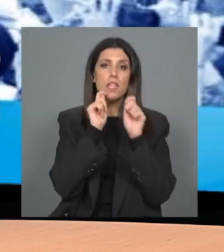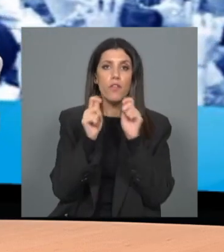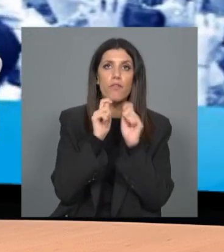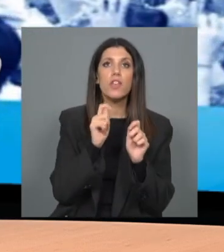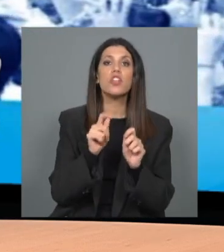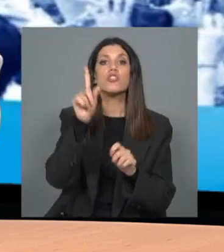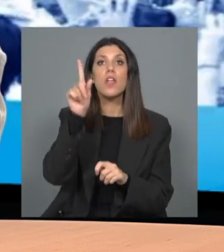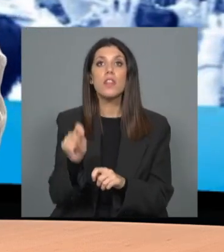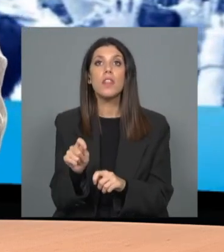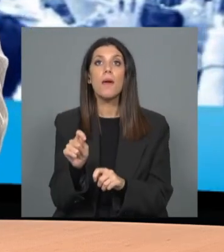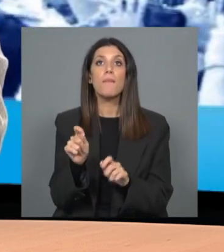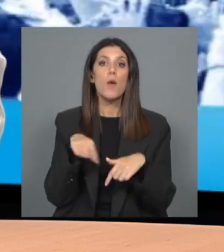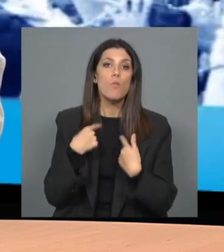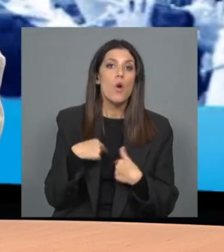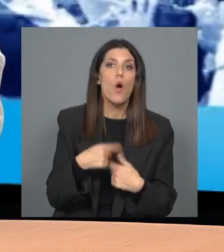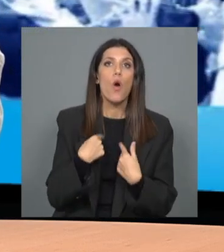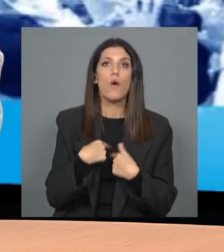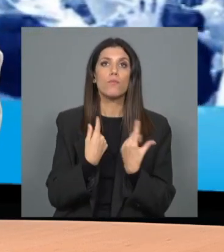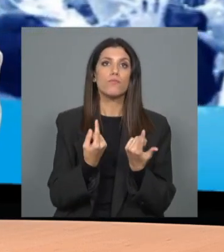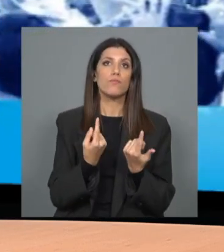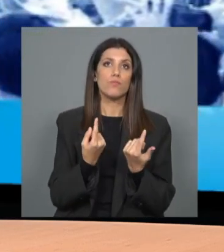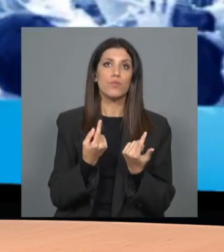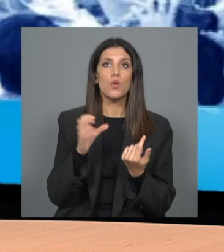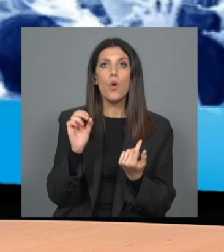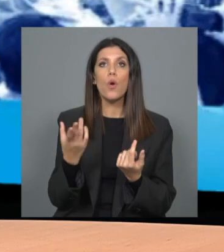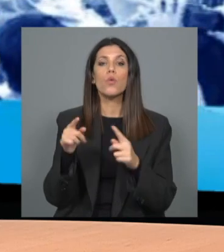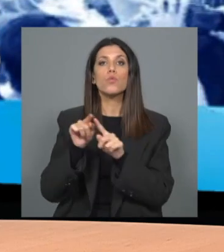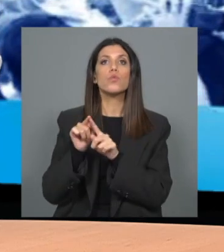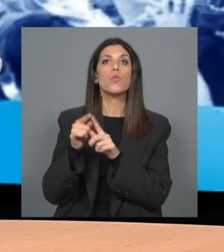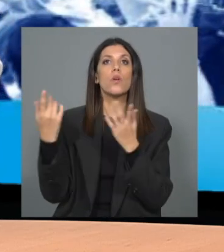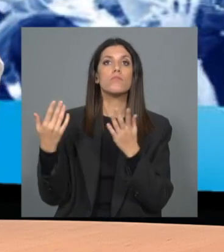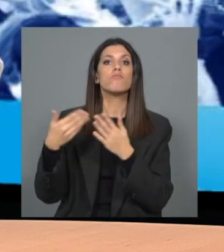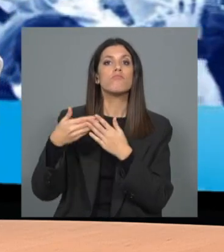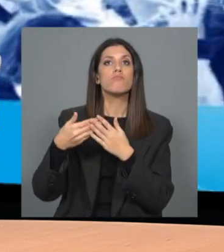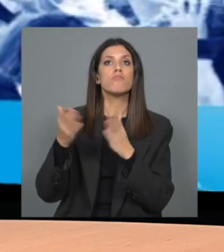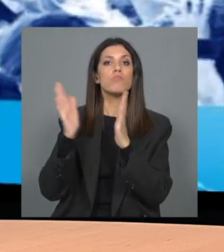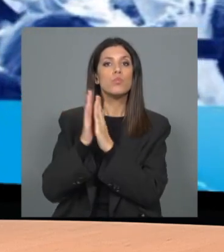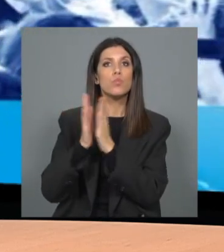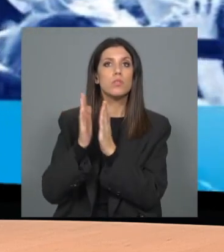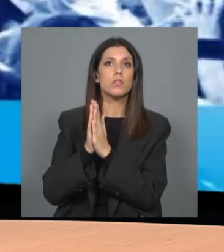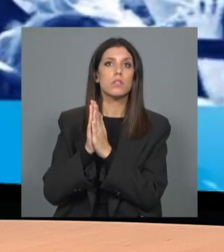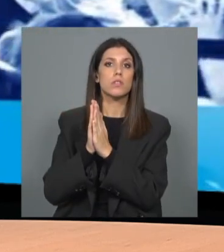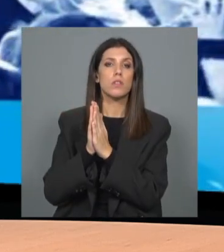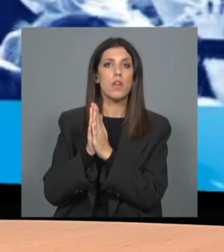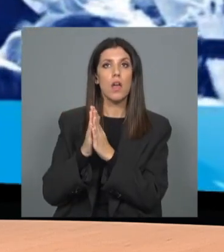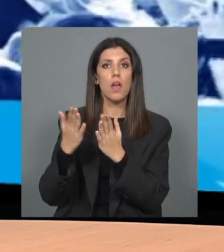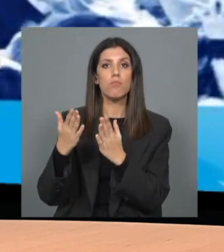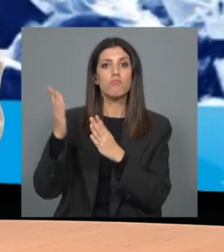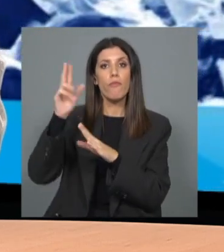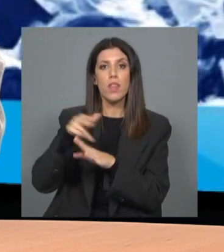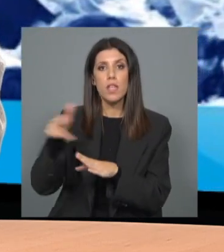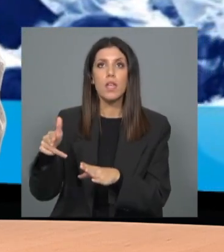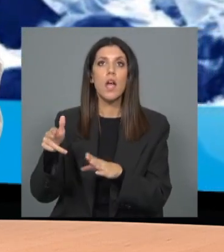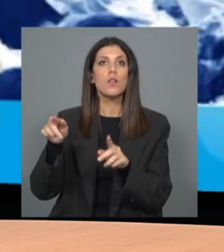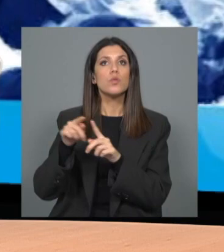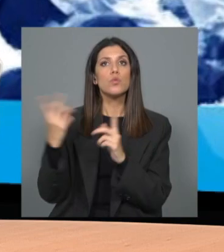nas iniciativas que tomou, tanto pessoalmente como através da diplomacia da Santa Sé, para tentar, eu diria quase a todo o custo, que as duas partes